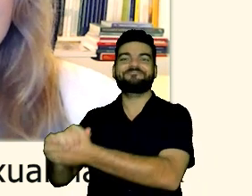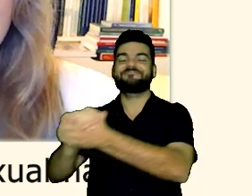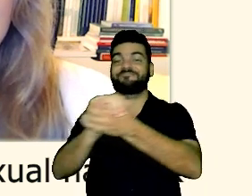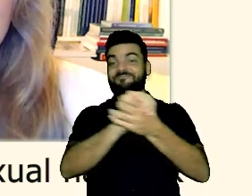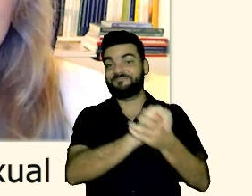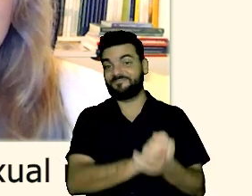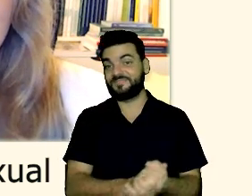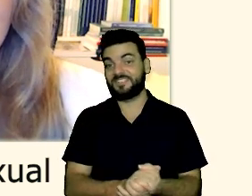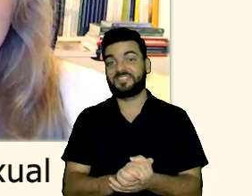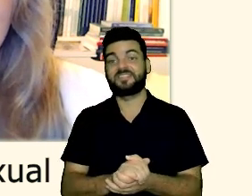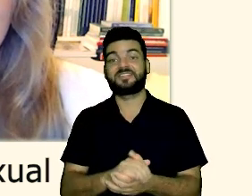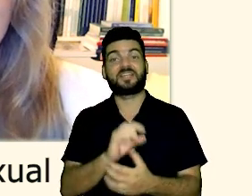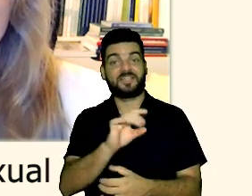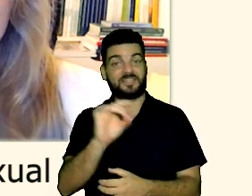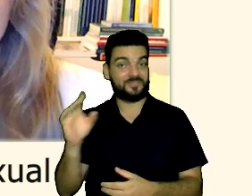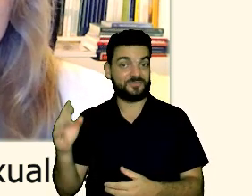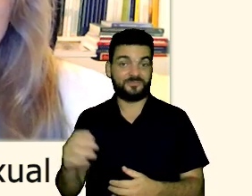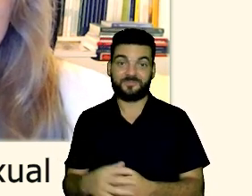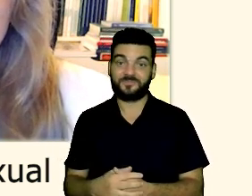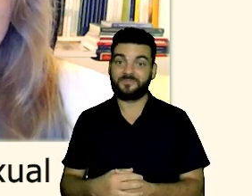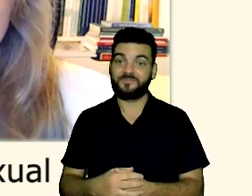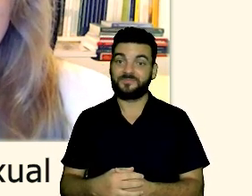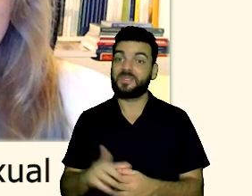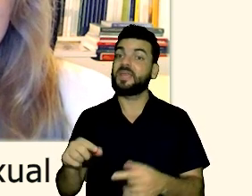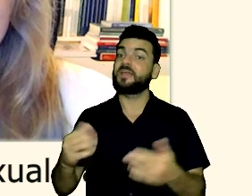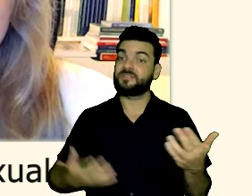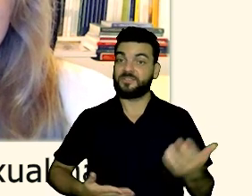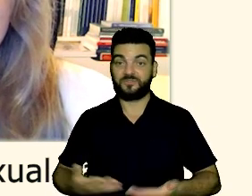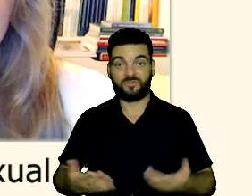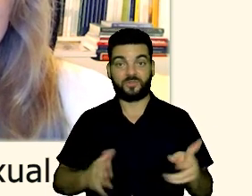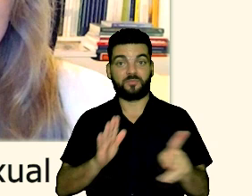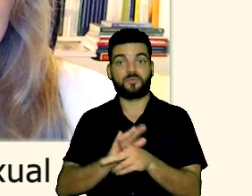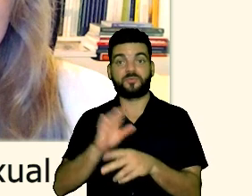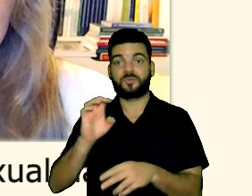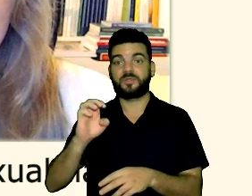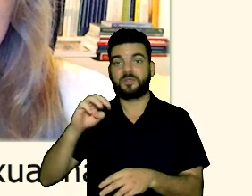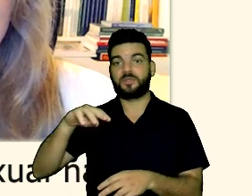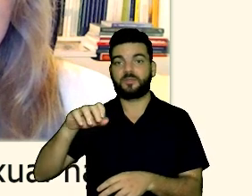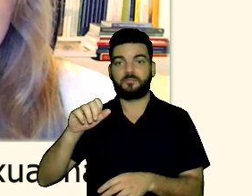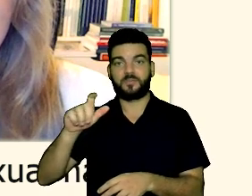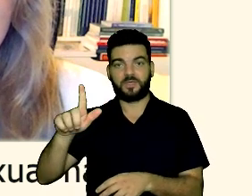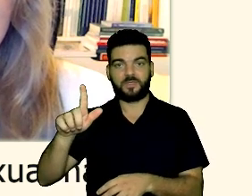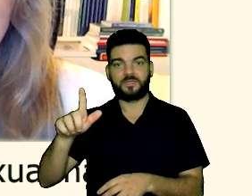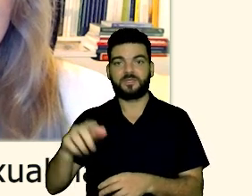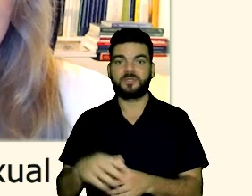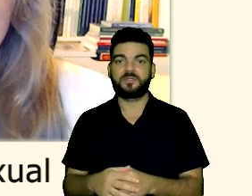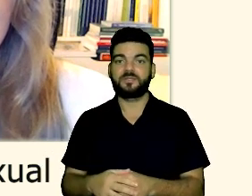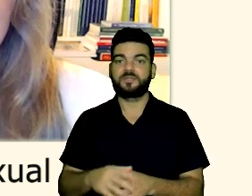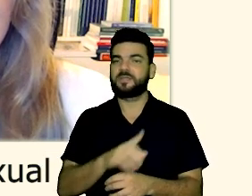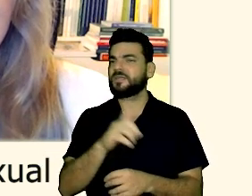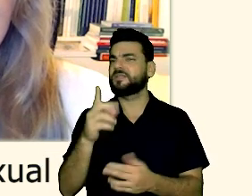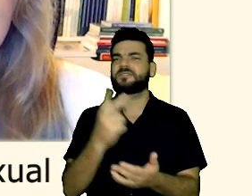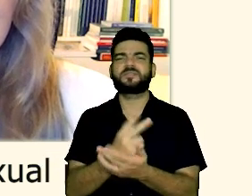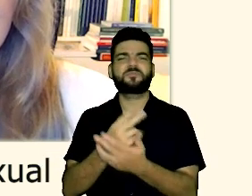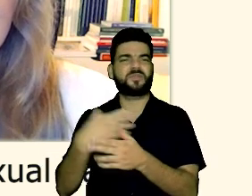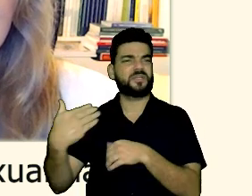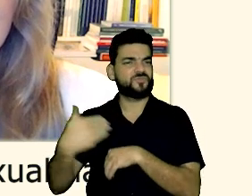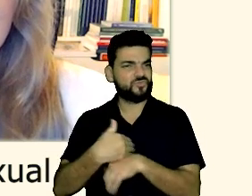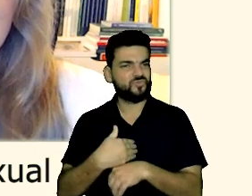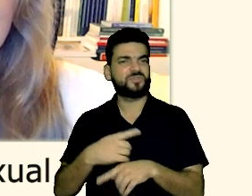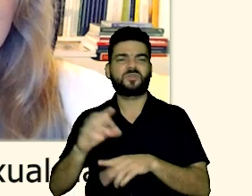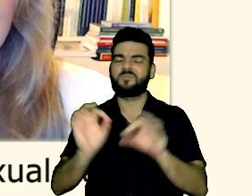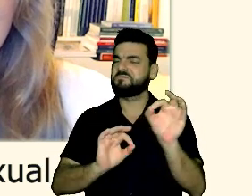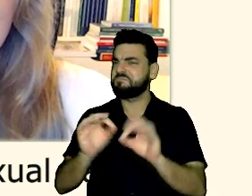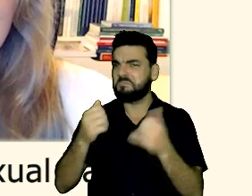da EMAG, que sempre trabalham com tanta competência na organização e no desenvolvimento dos eventos já há